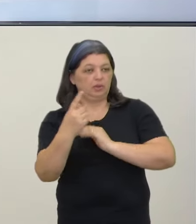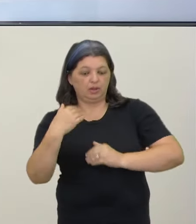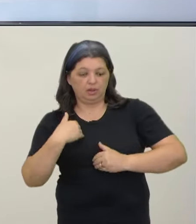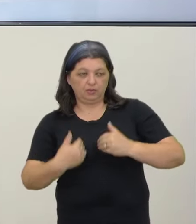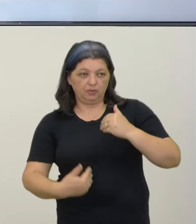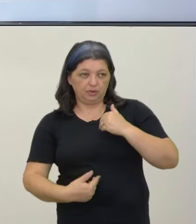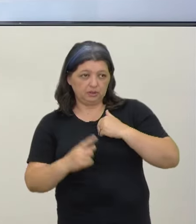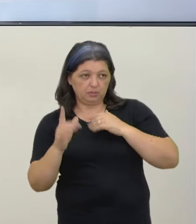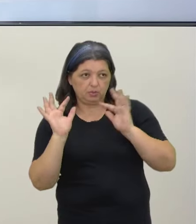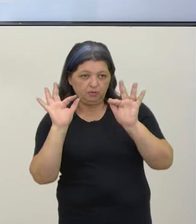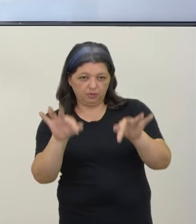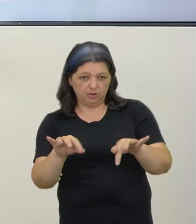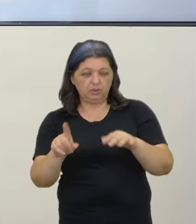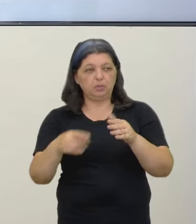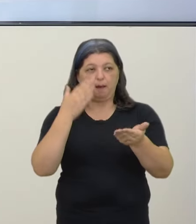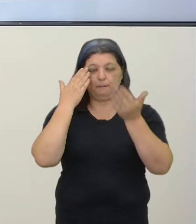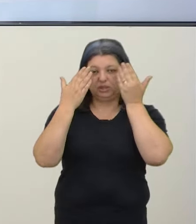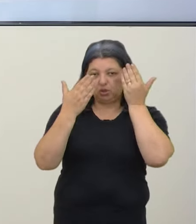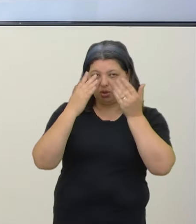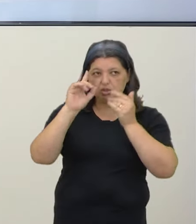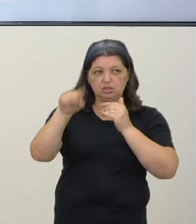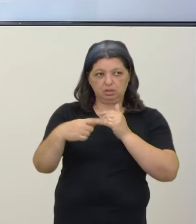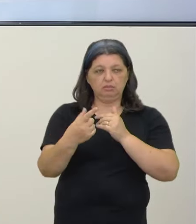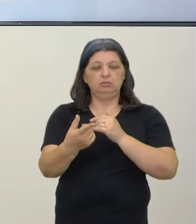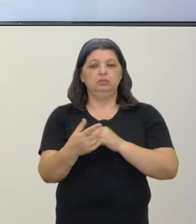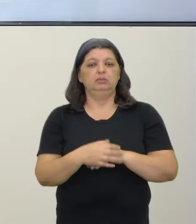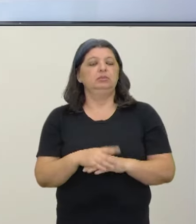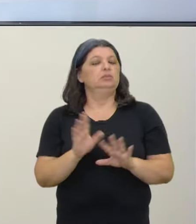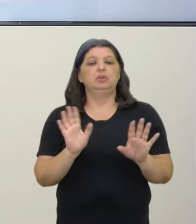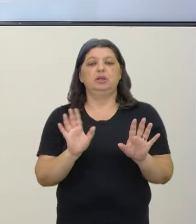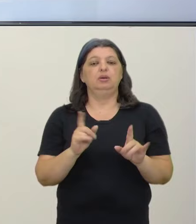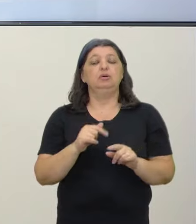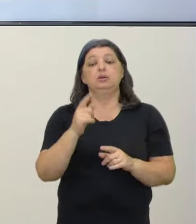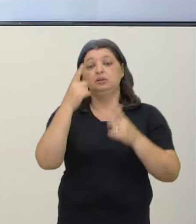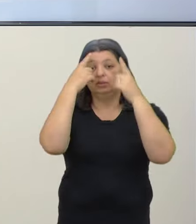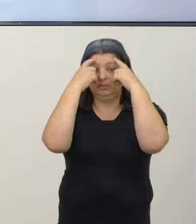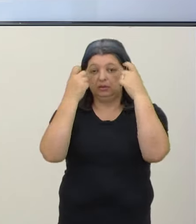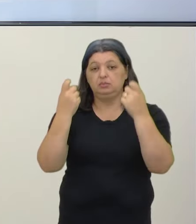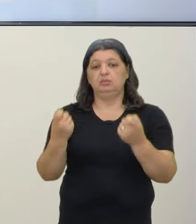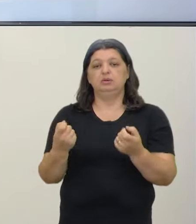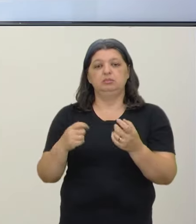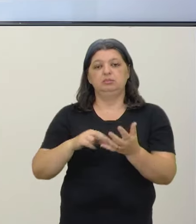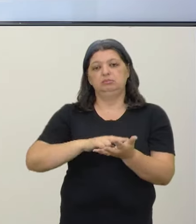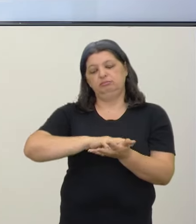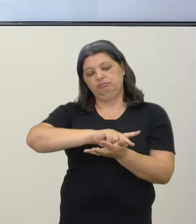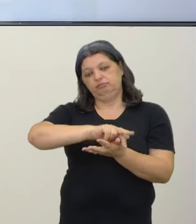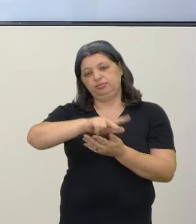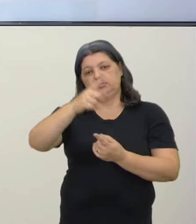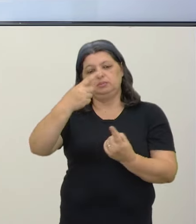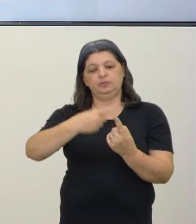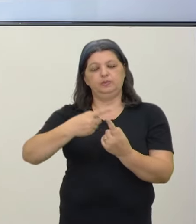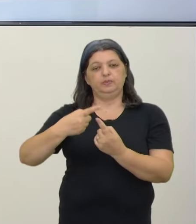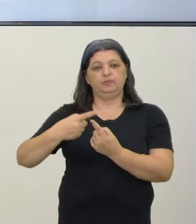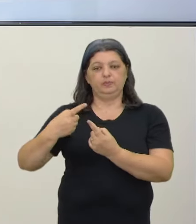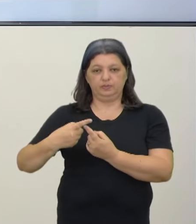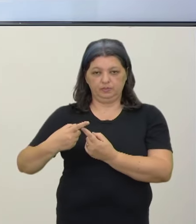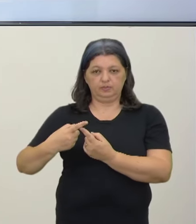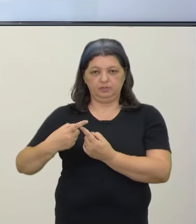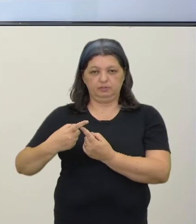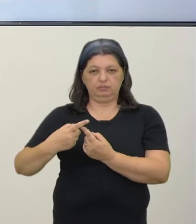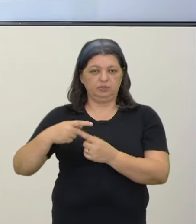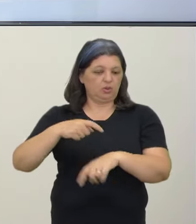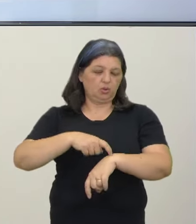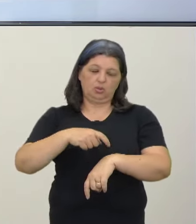a física terminar, vai a psicológica. Quando a gente fala sobre violência, muitas vezes ocorrem diversos tipos de violência ao mesmo